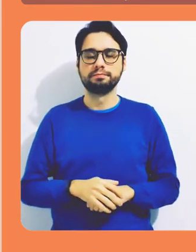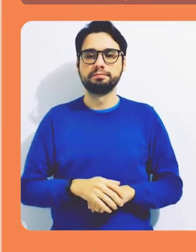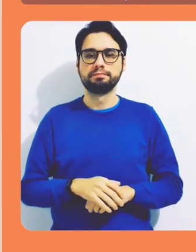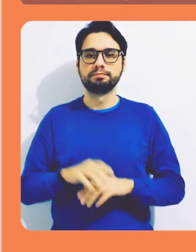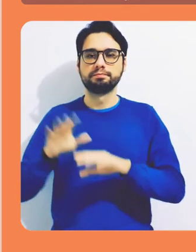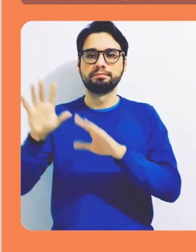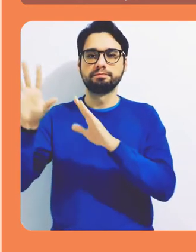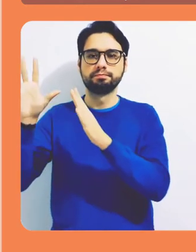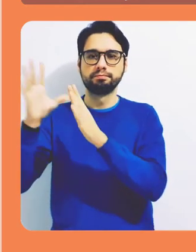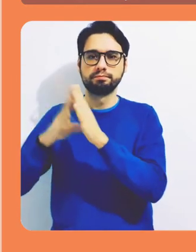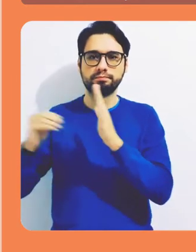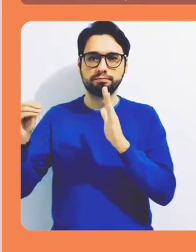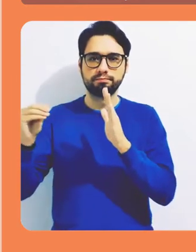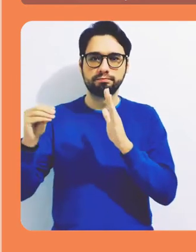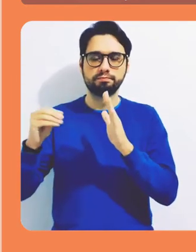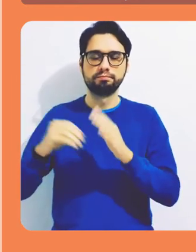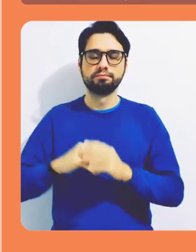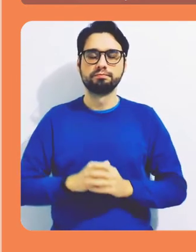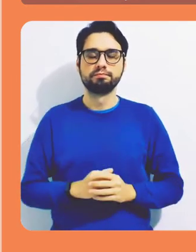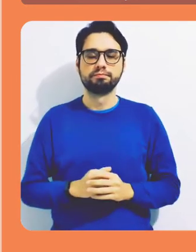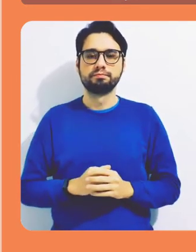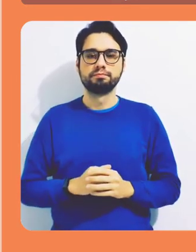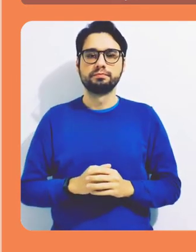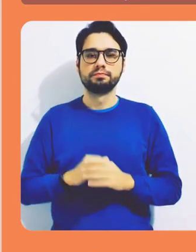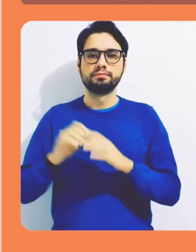aqui. Vou pegar esse texto da web,